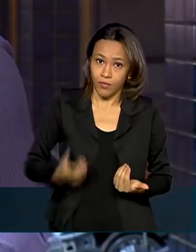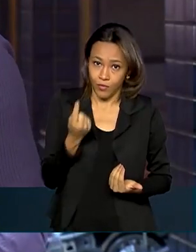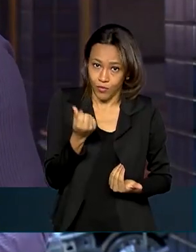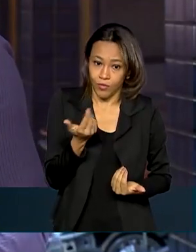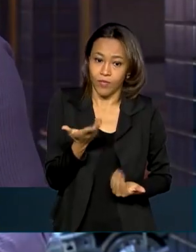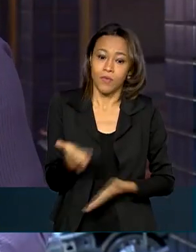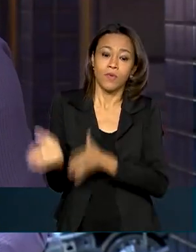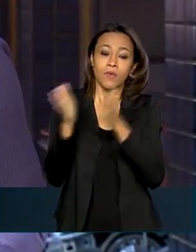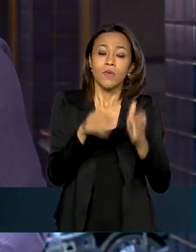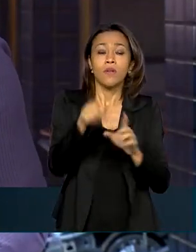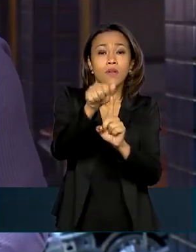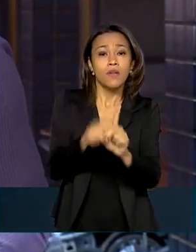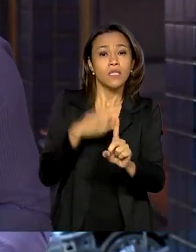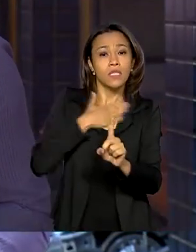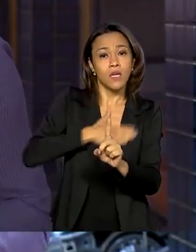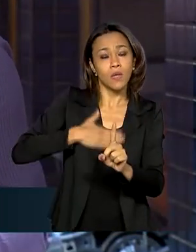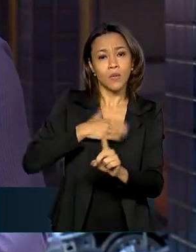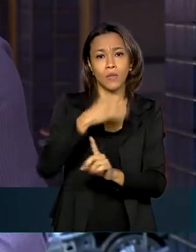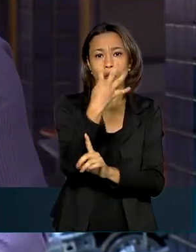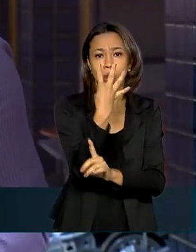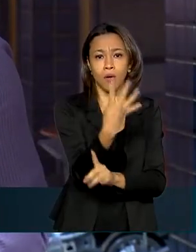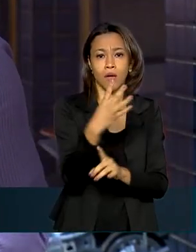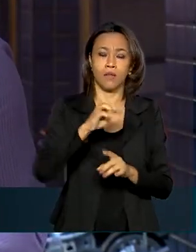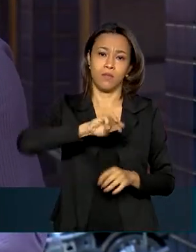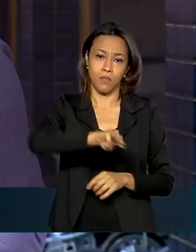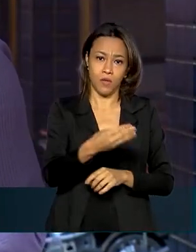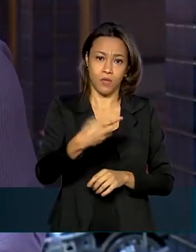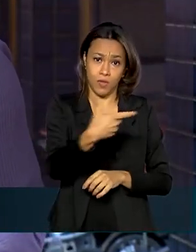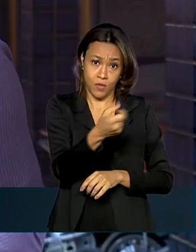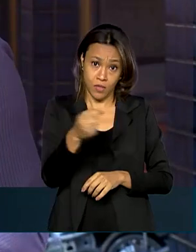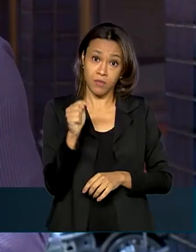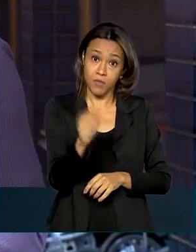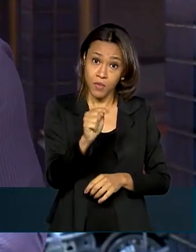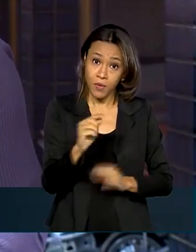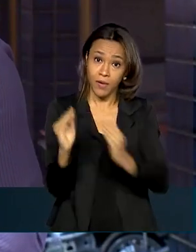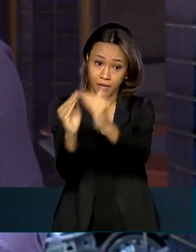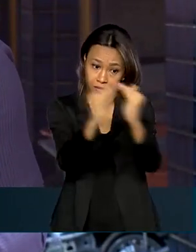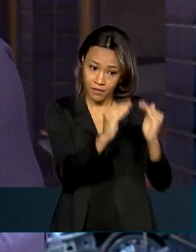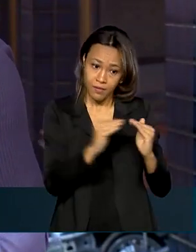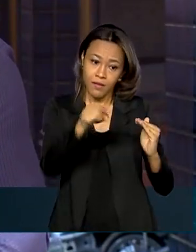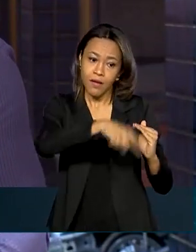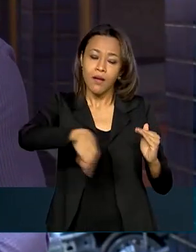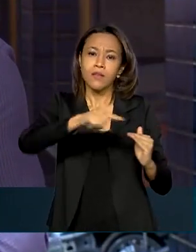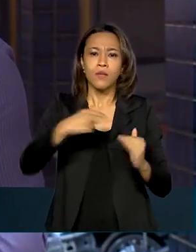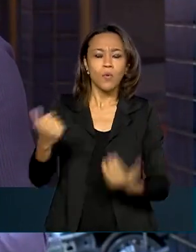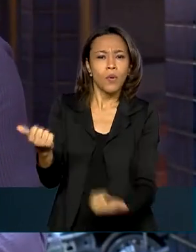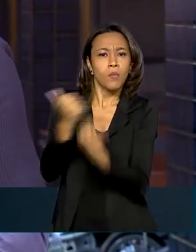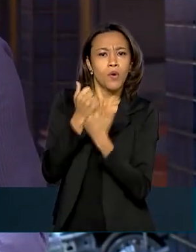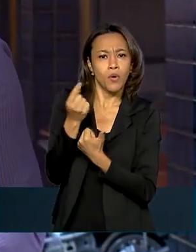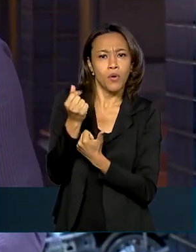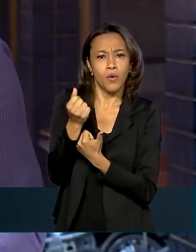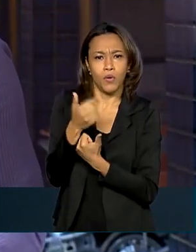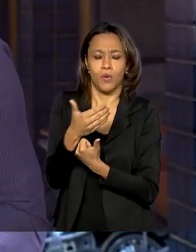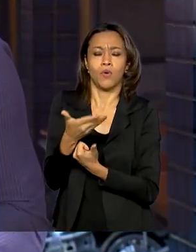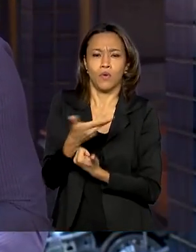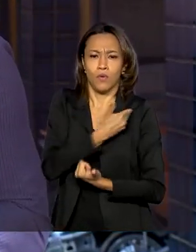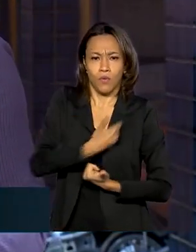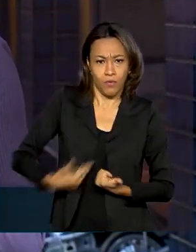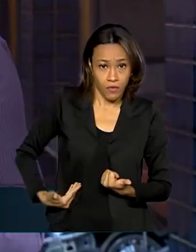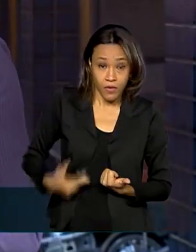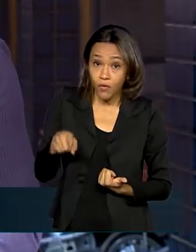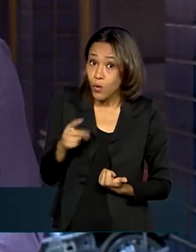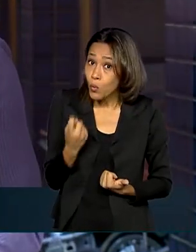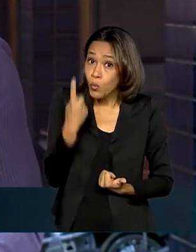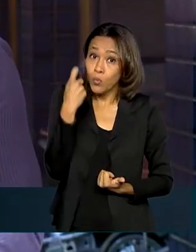agosto, em mais de 4 milhões e 200 mil domicílios brasileiros, o auxílio emergencial foi a única fonte de renda.